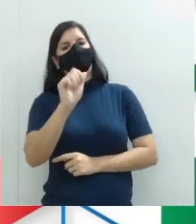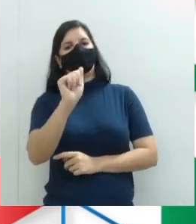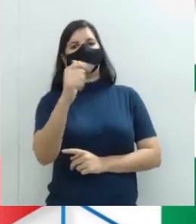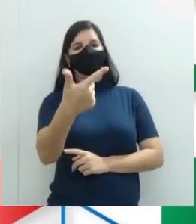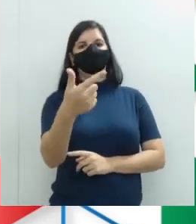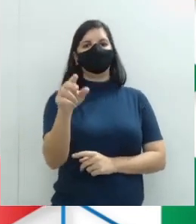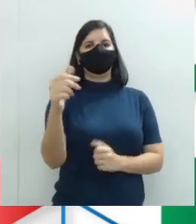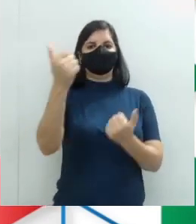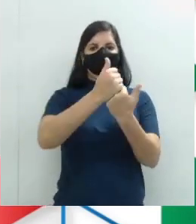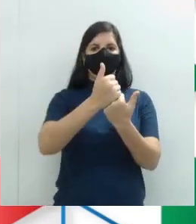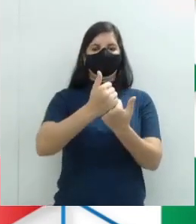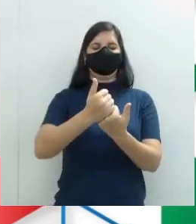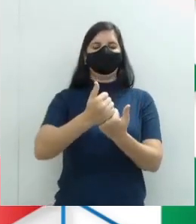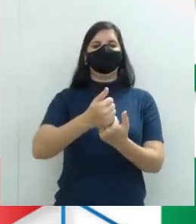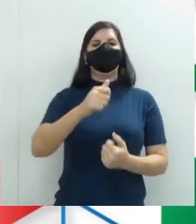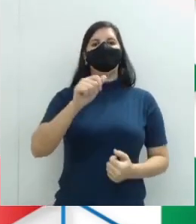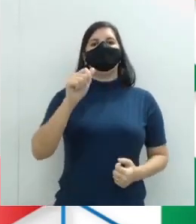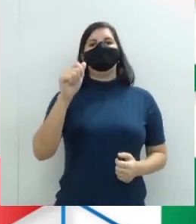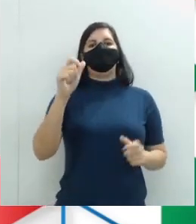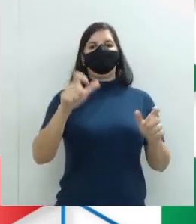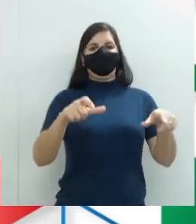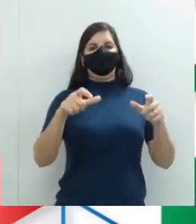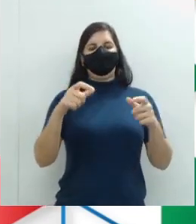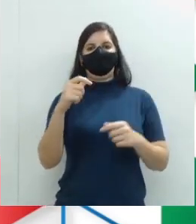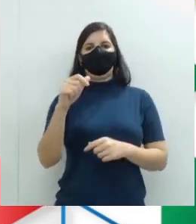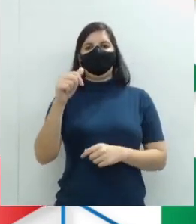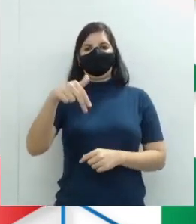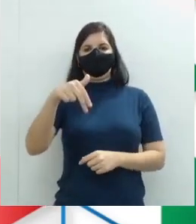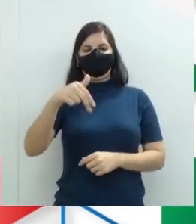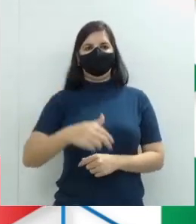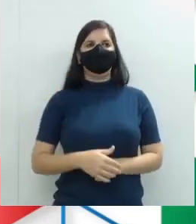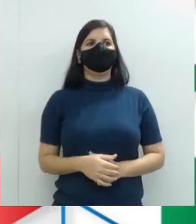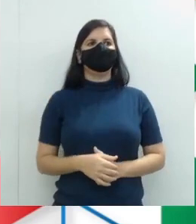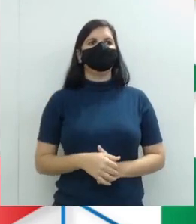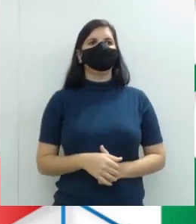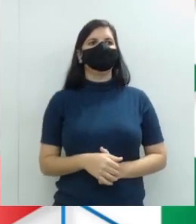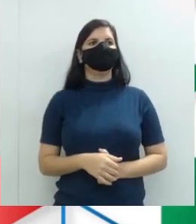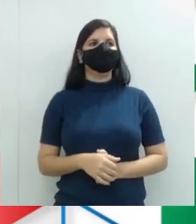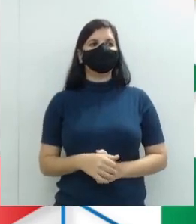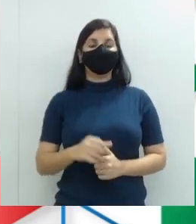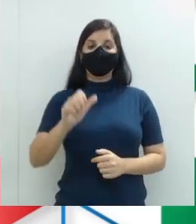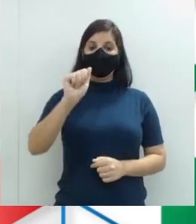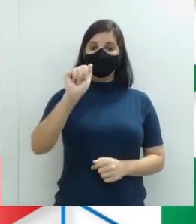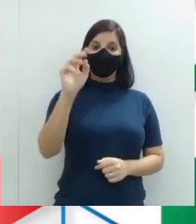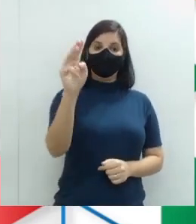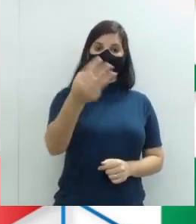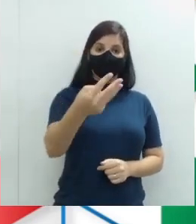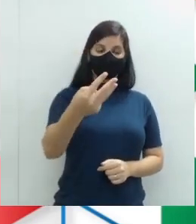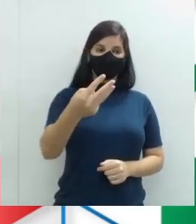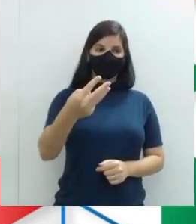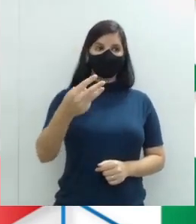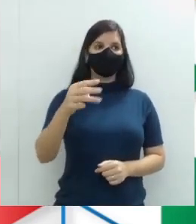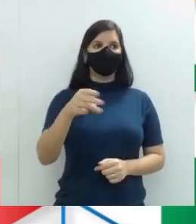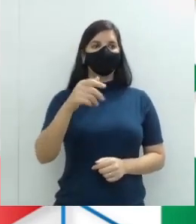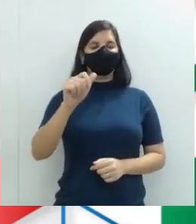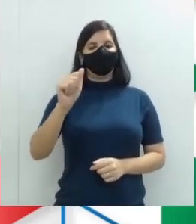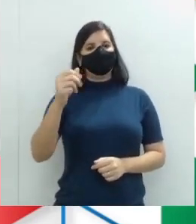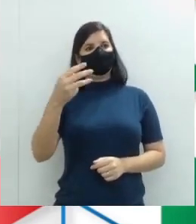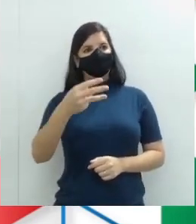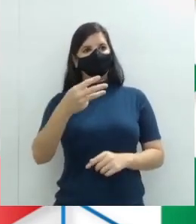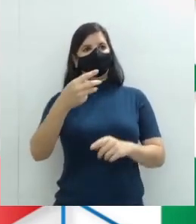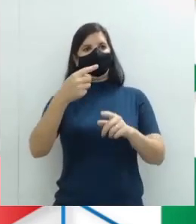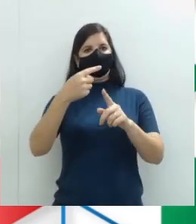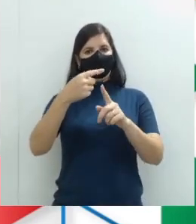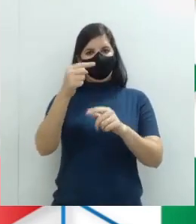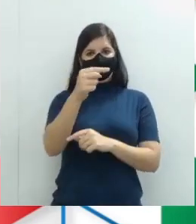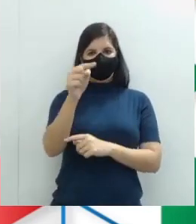A2 substituindo a posição dele no N. Vamos fazer para o A3? A3 vai ser 3 menos 1,